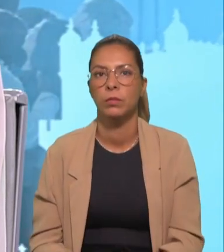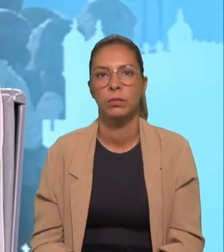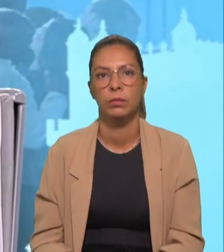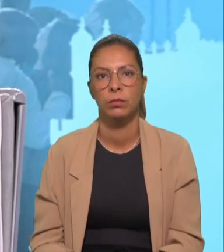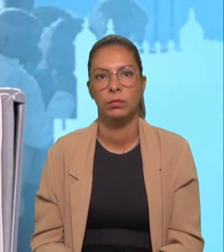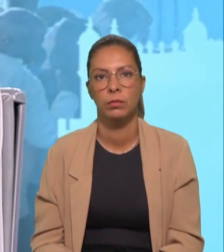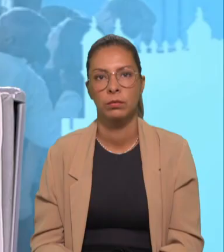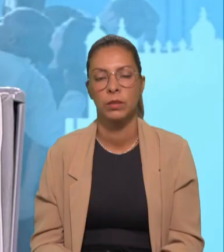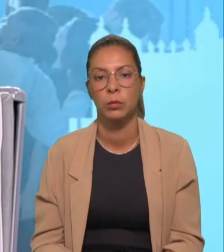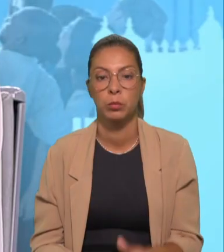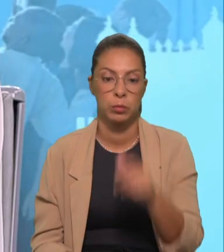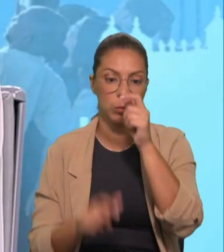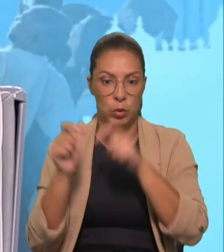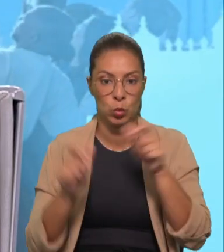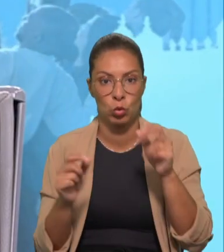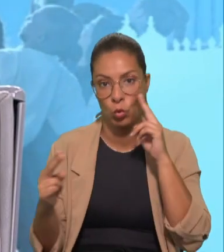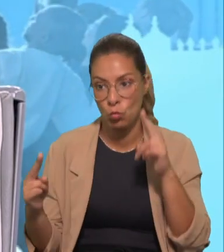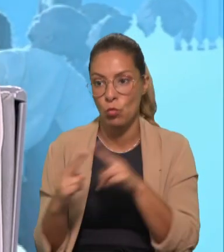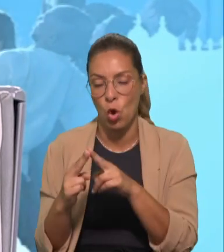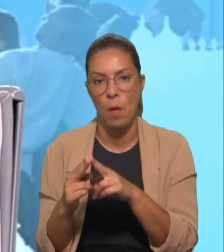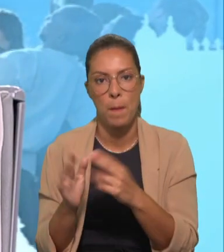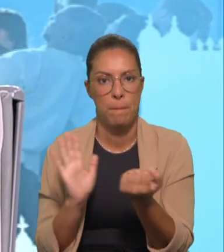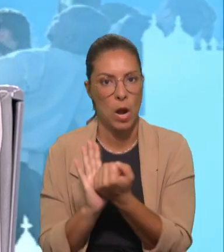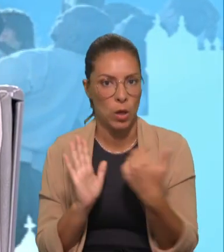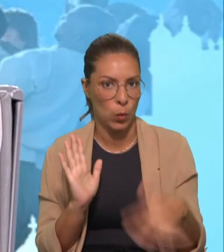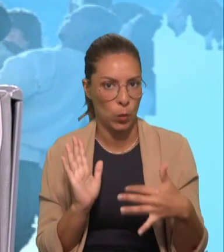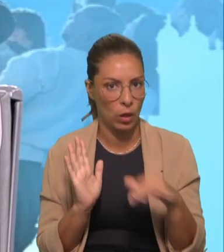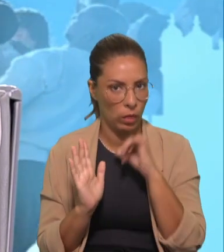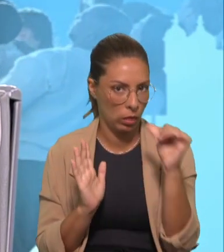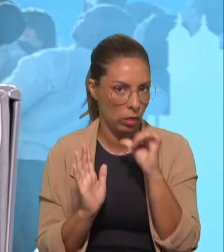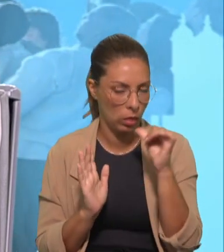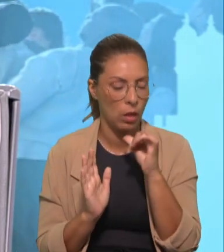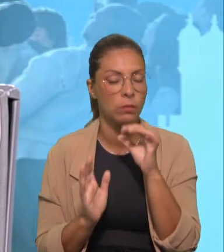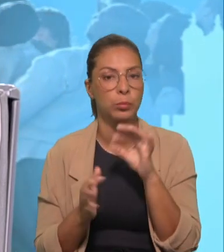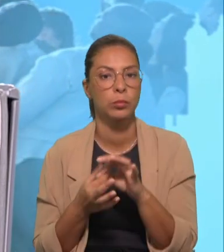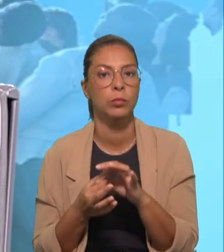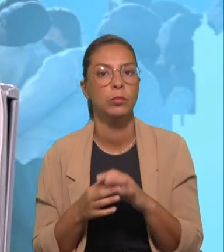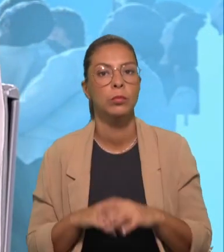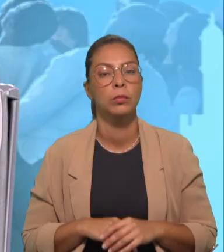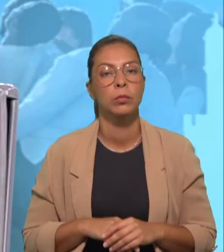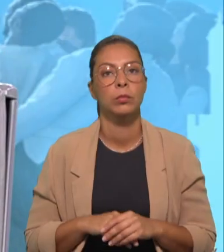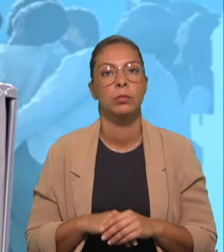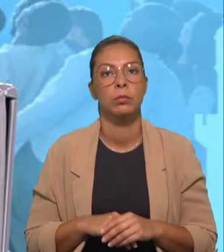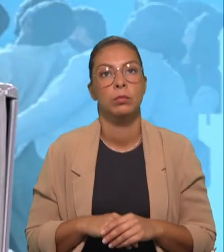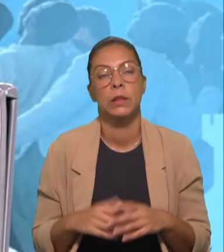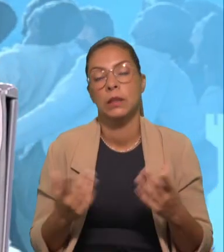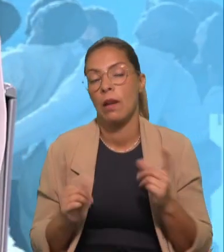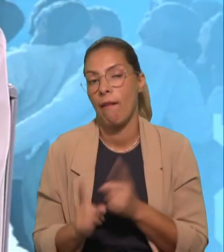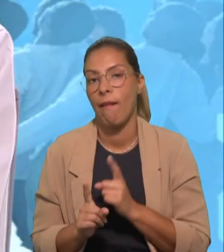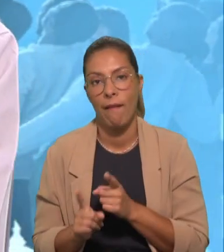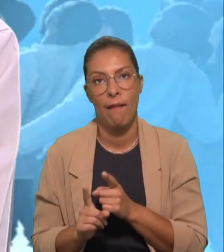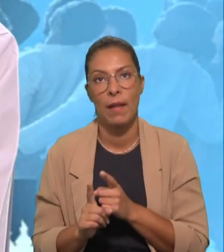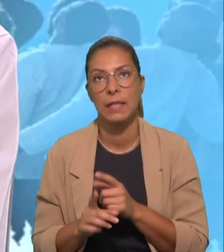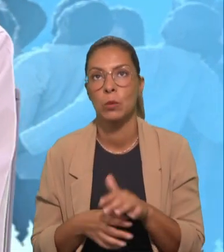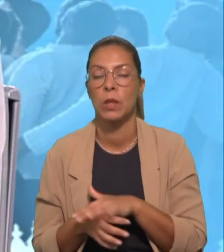encontro com as pessoas marca sempre, não é? E isso é o essencial da missão, não é? E da vocação missionária. Bom, foi essa vocação